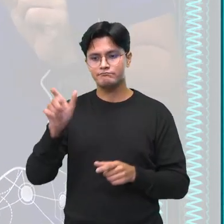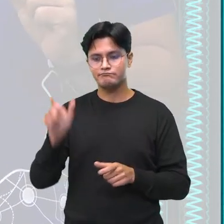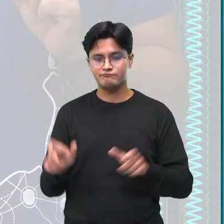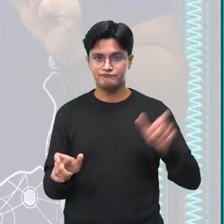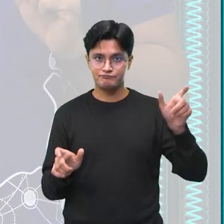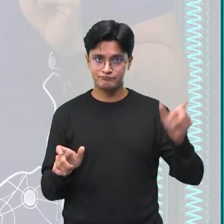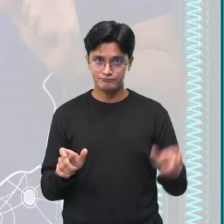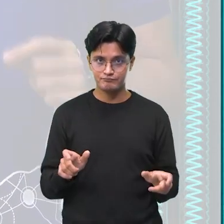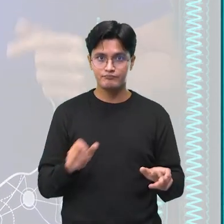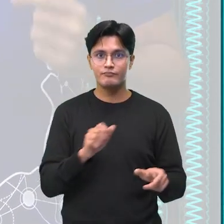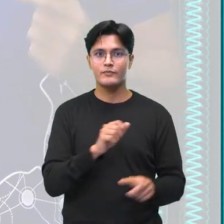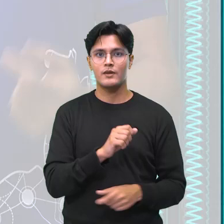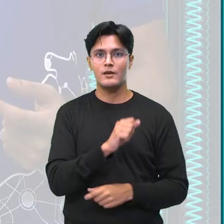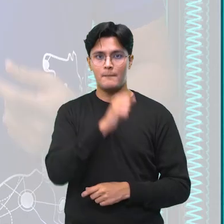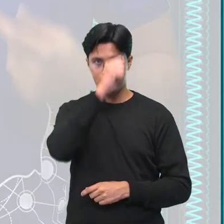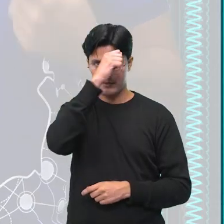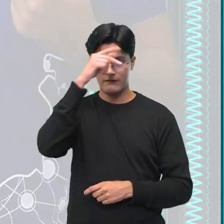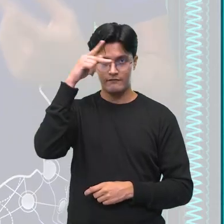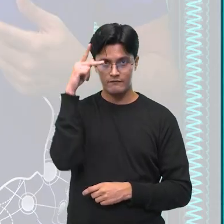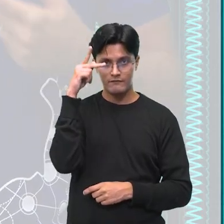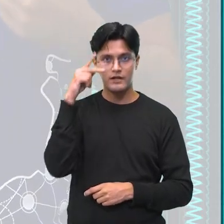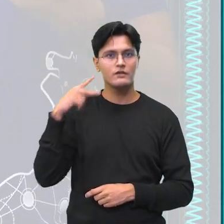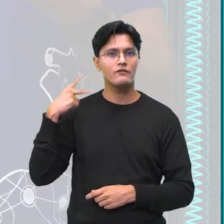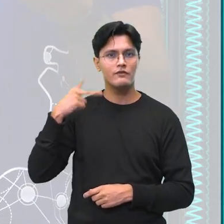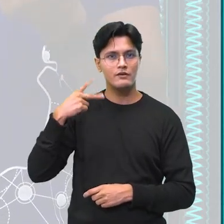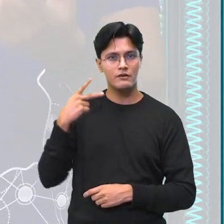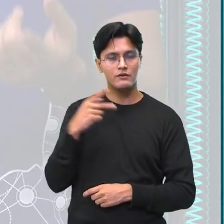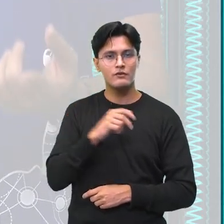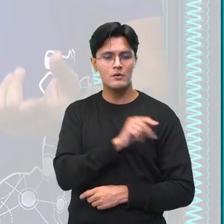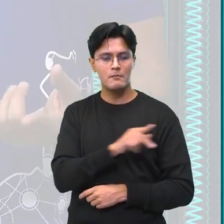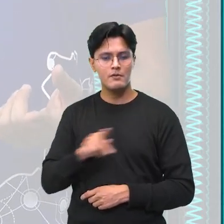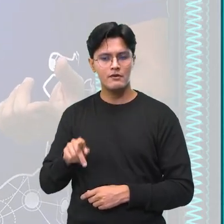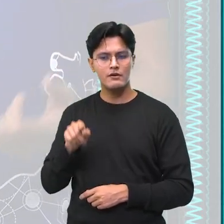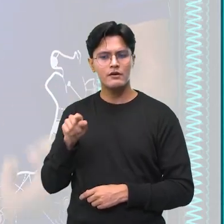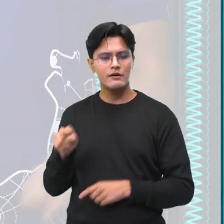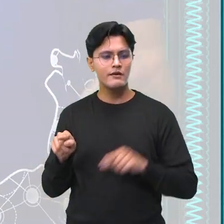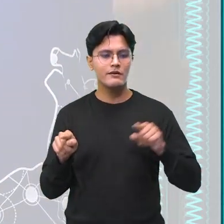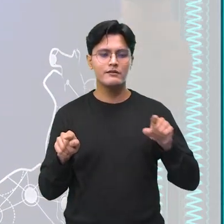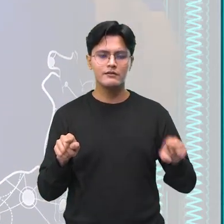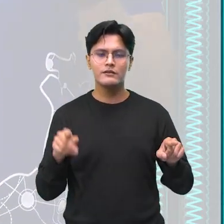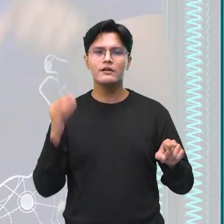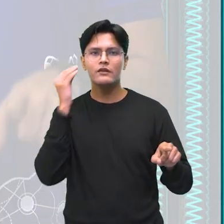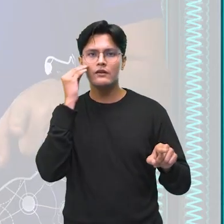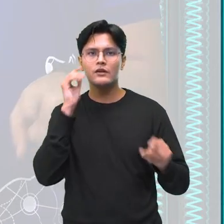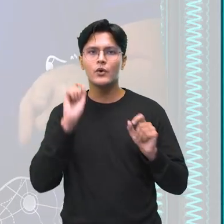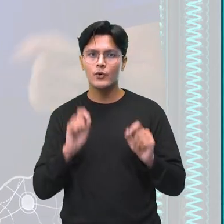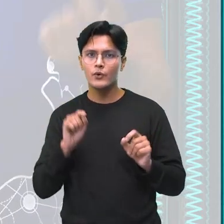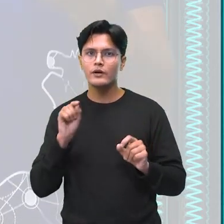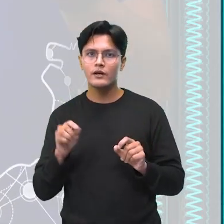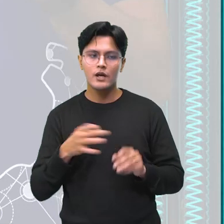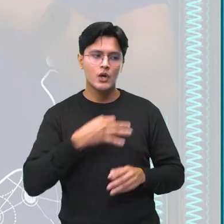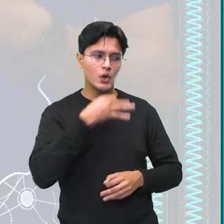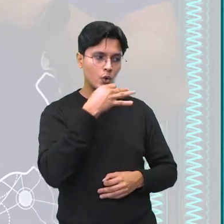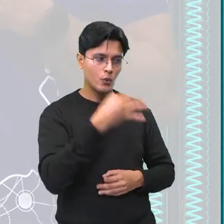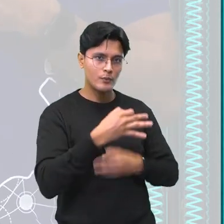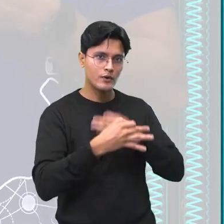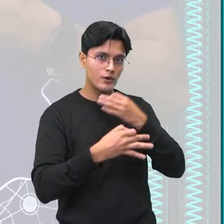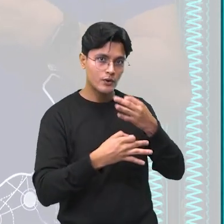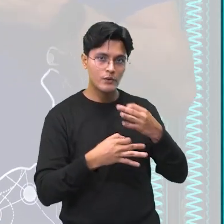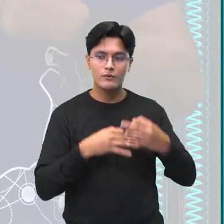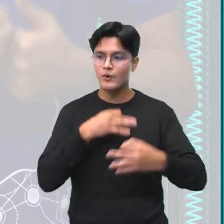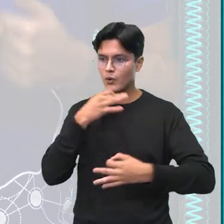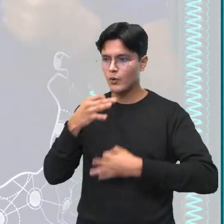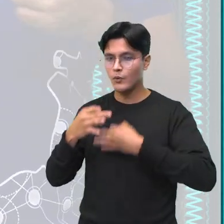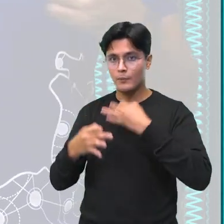presidentes, eles tentam fazer um debate persuasivo, porque eles querem te convencer, querem nos convencer,